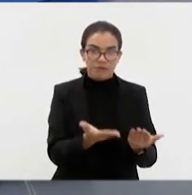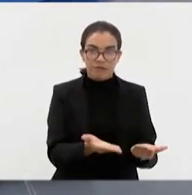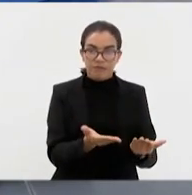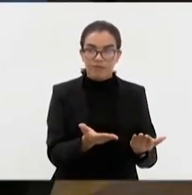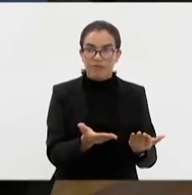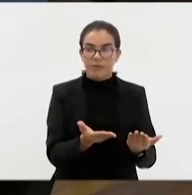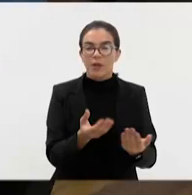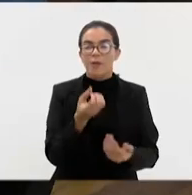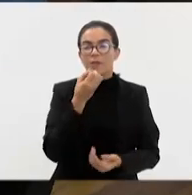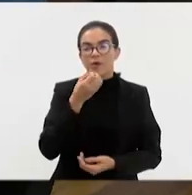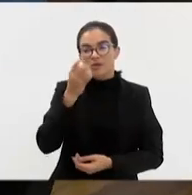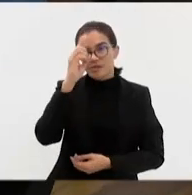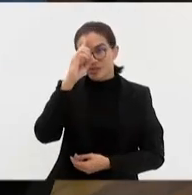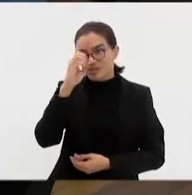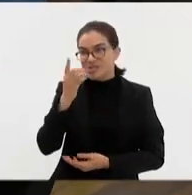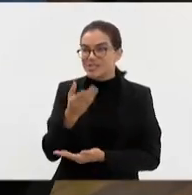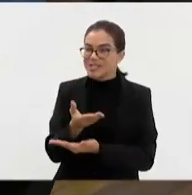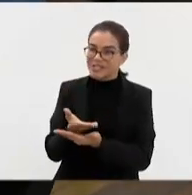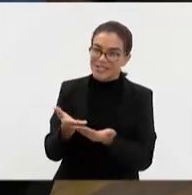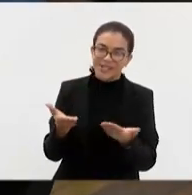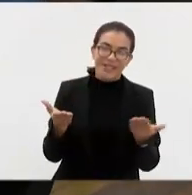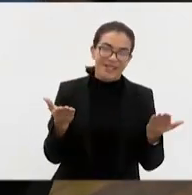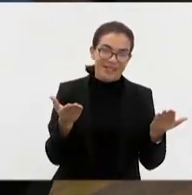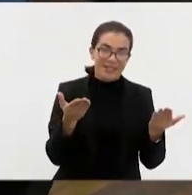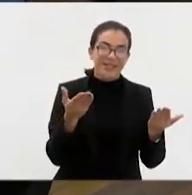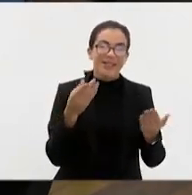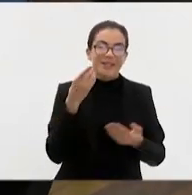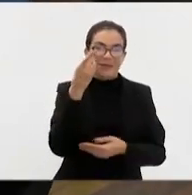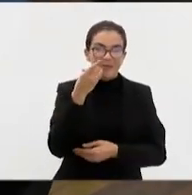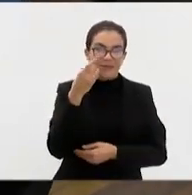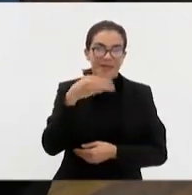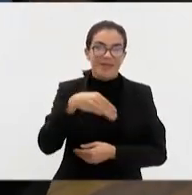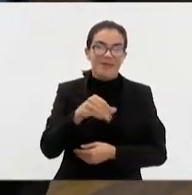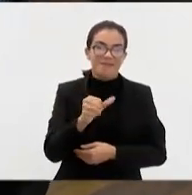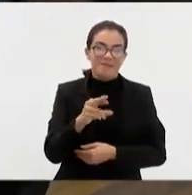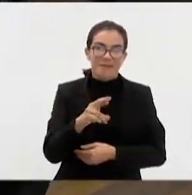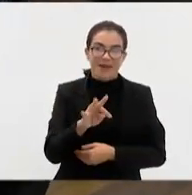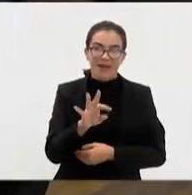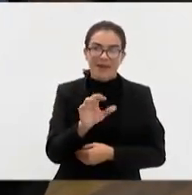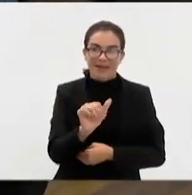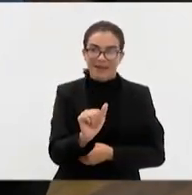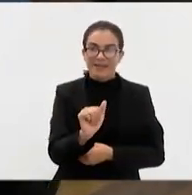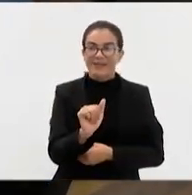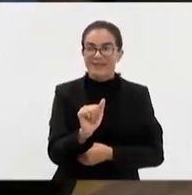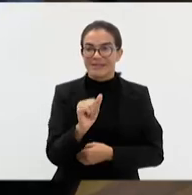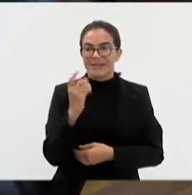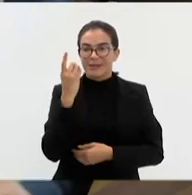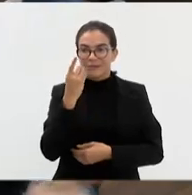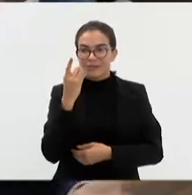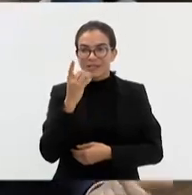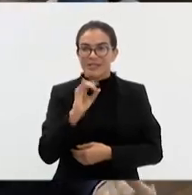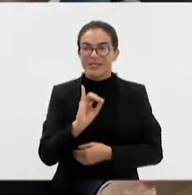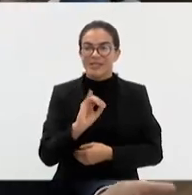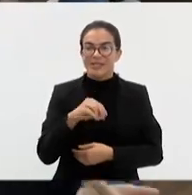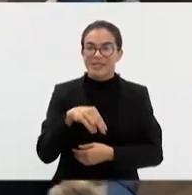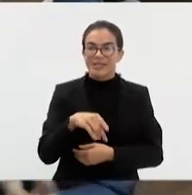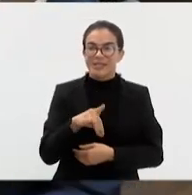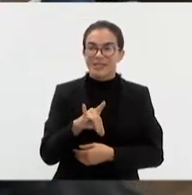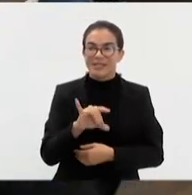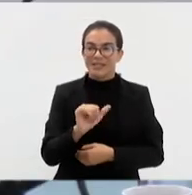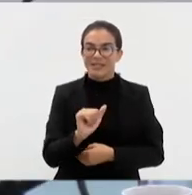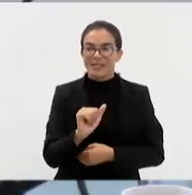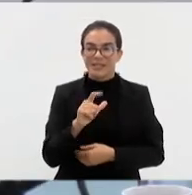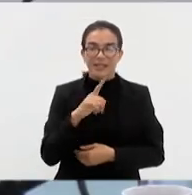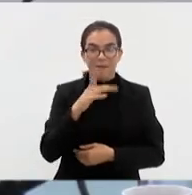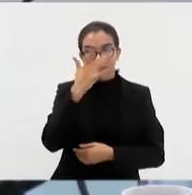Excelência. Bom dia a deputada Marta Rocha, deputado Luiz Paulo, deputada Índia, e de repente tem alguém aí mais